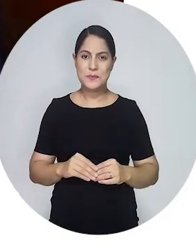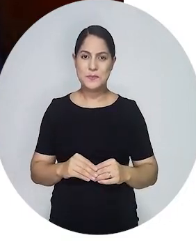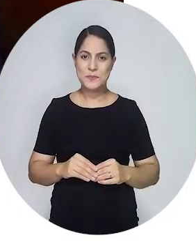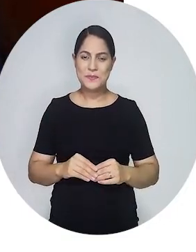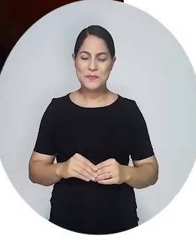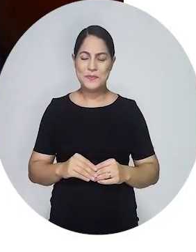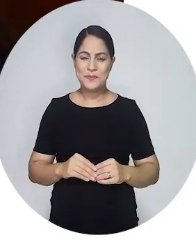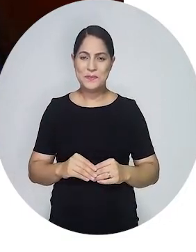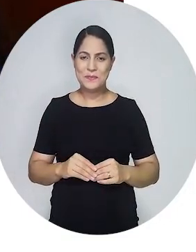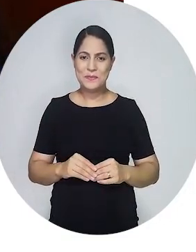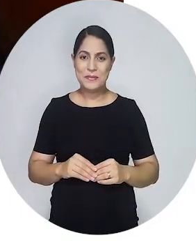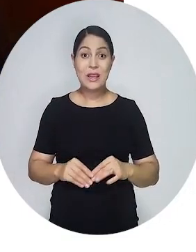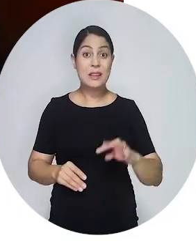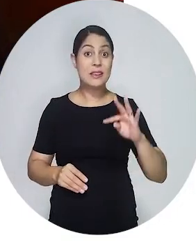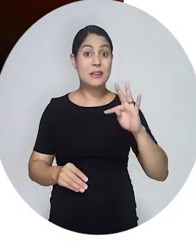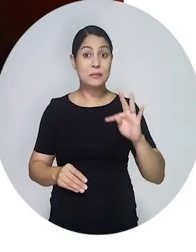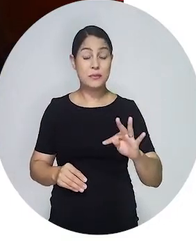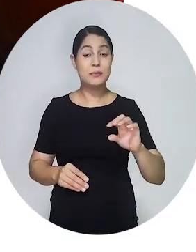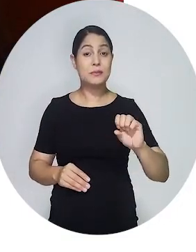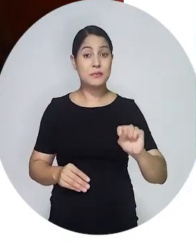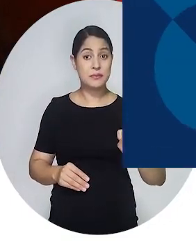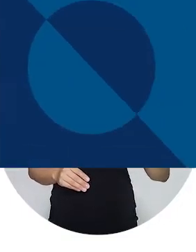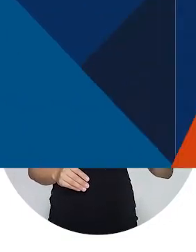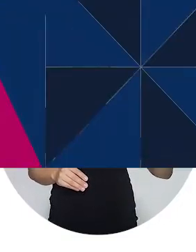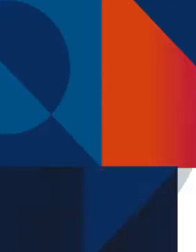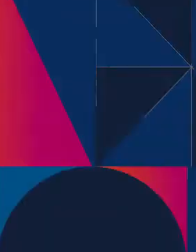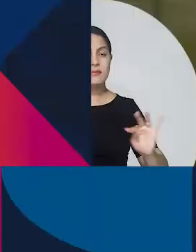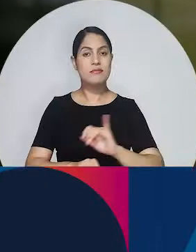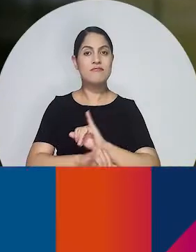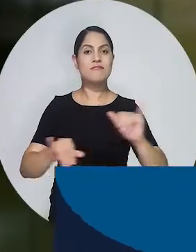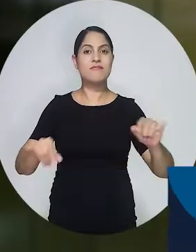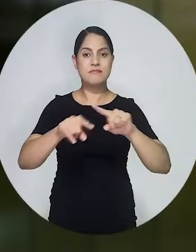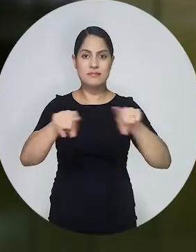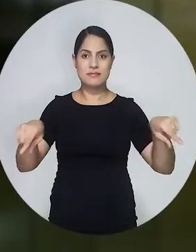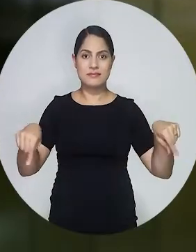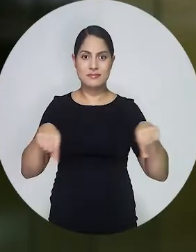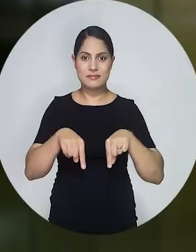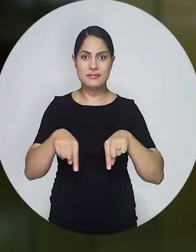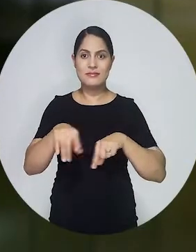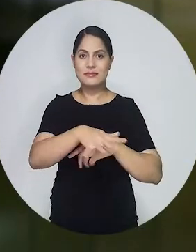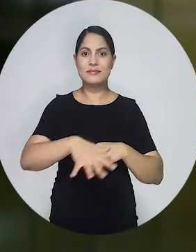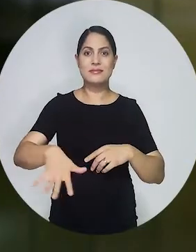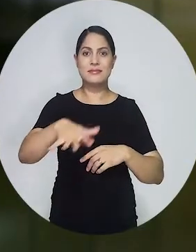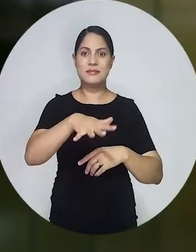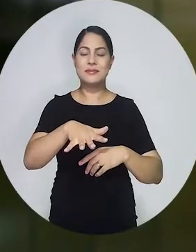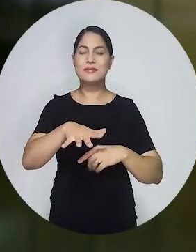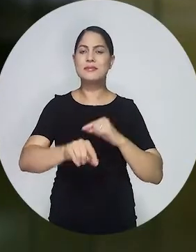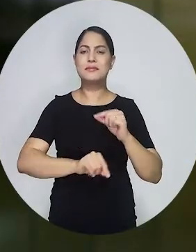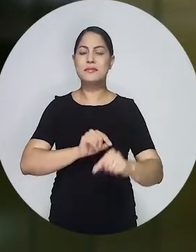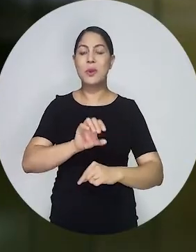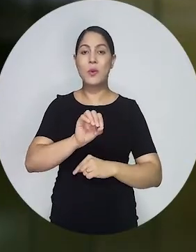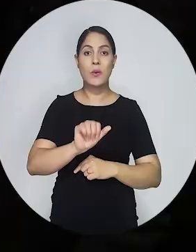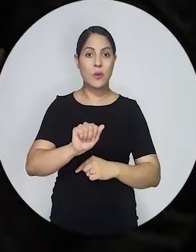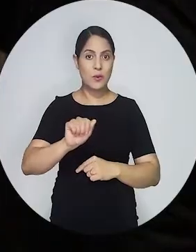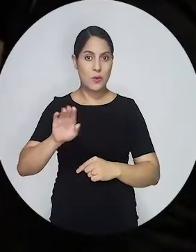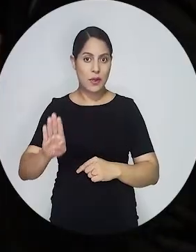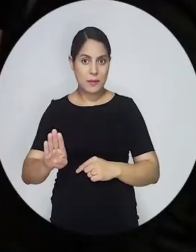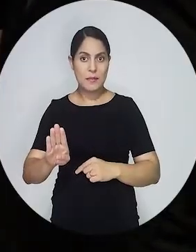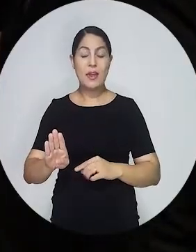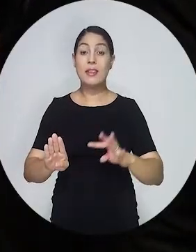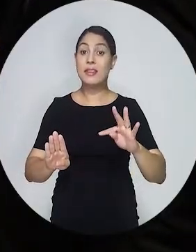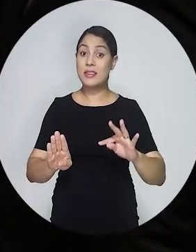desrespeitadas, e isso não é aceitável. Fecha aspas. O Tribunal Superior do Trabalho inaugurou a sala da